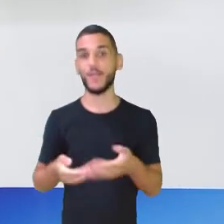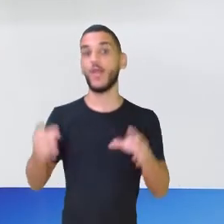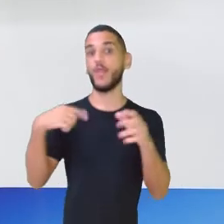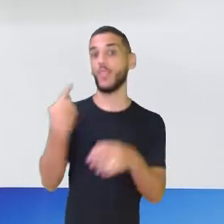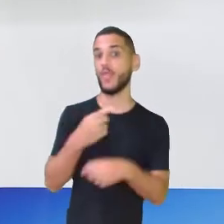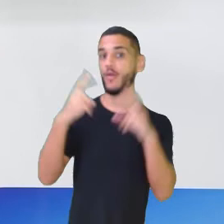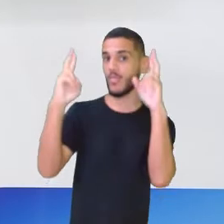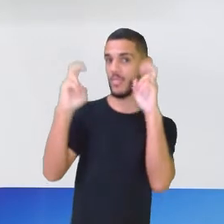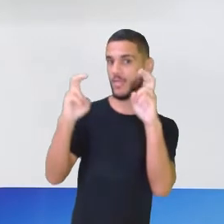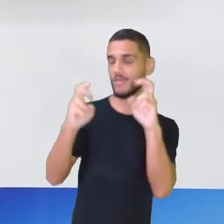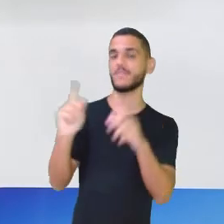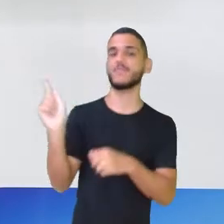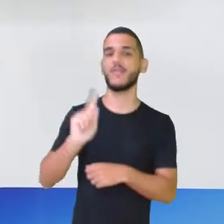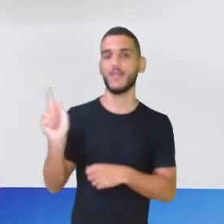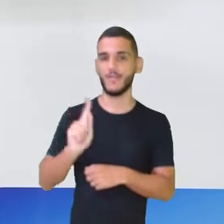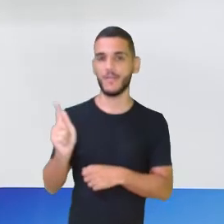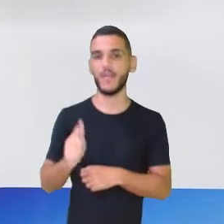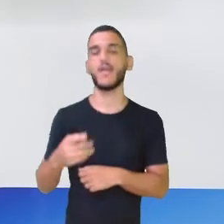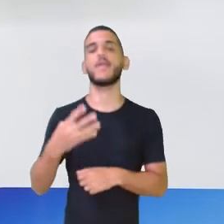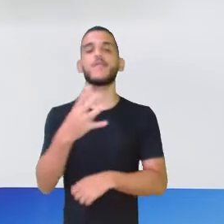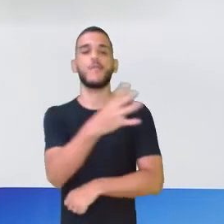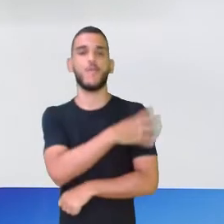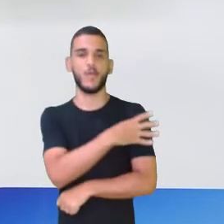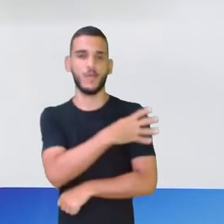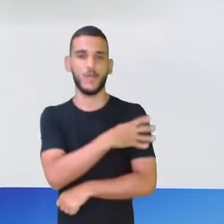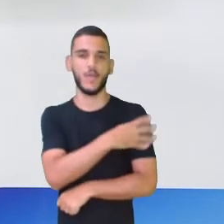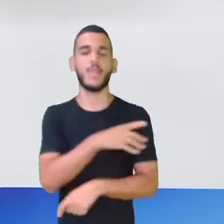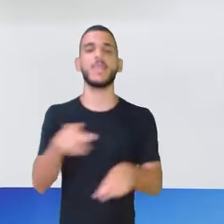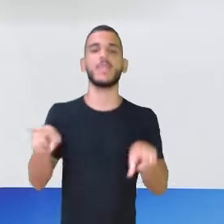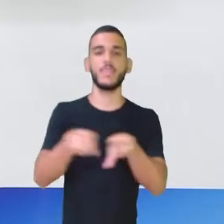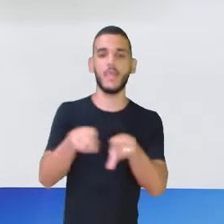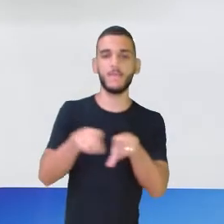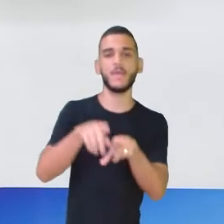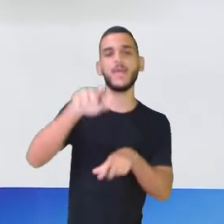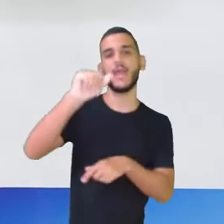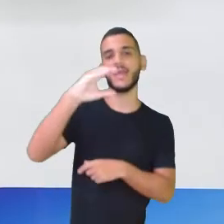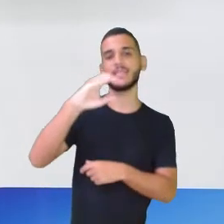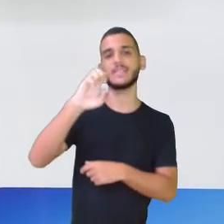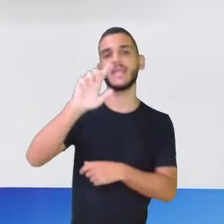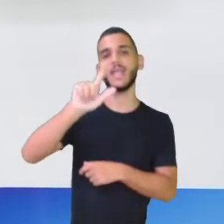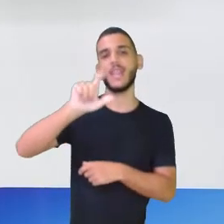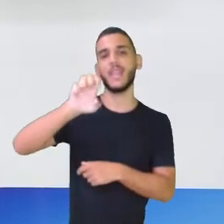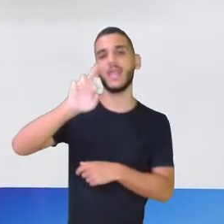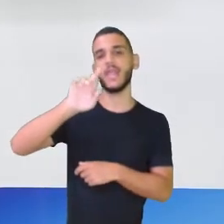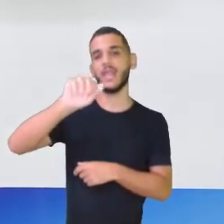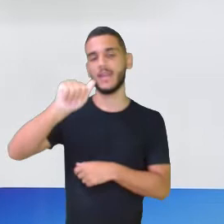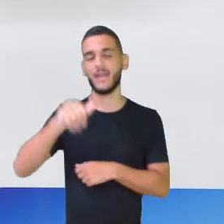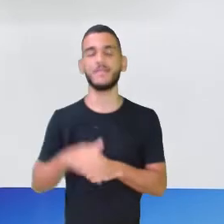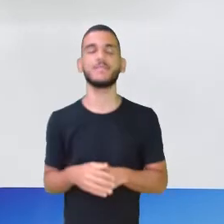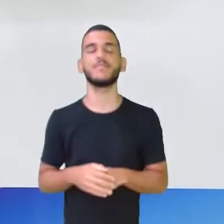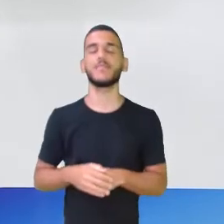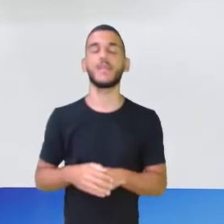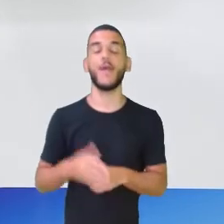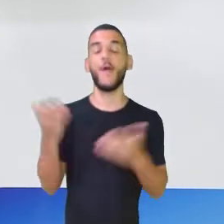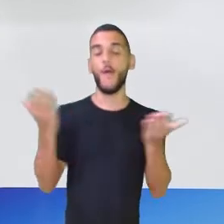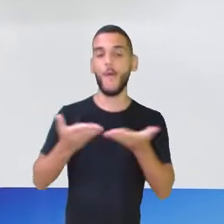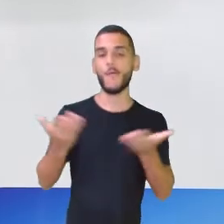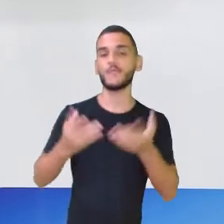do 4º ano em Acelera, comigo, professora Sinara Souza. E o nosso conteúdo de hoje é